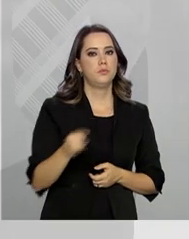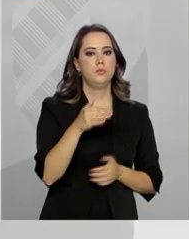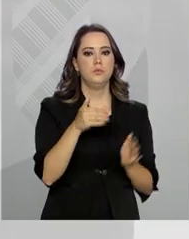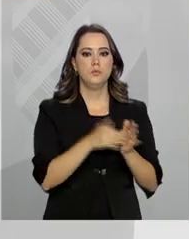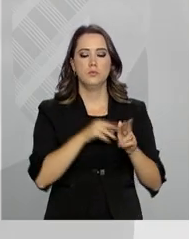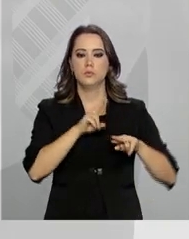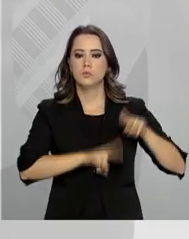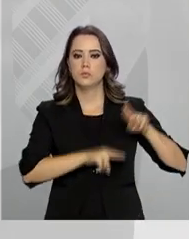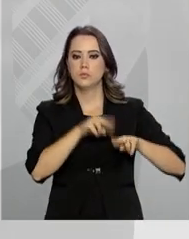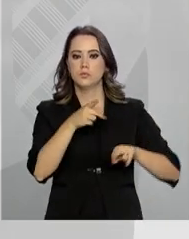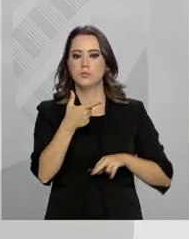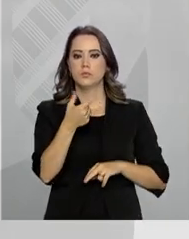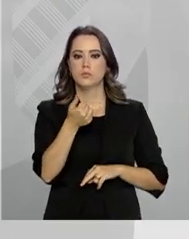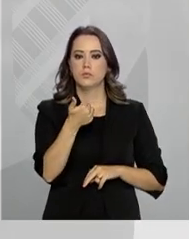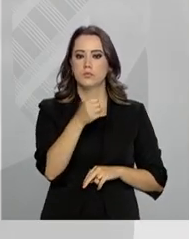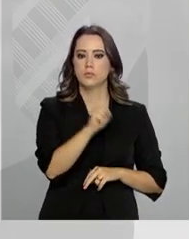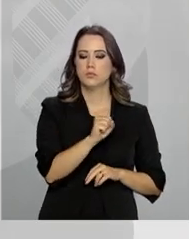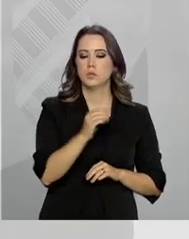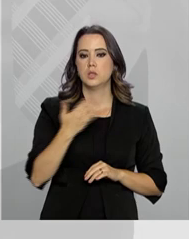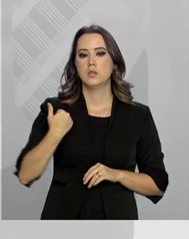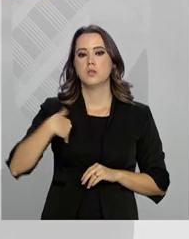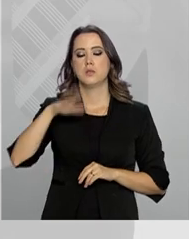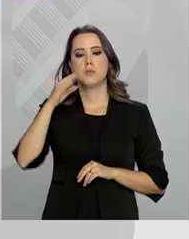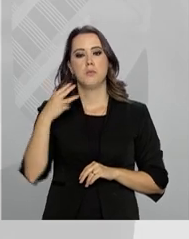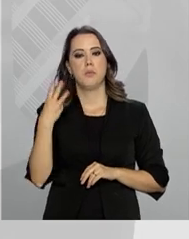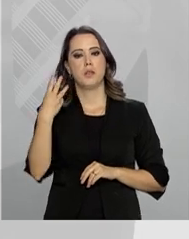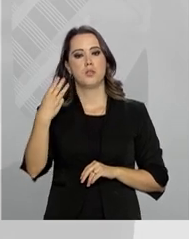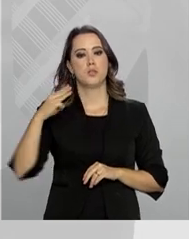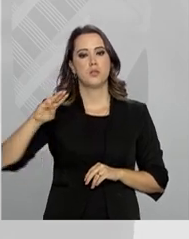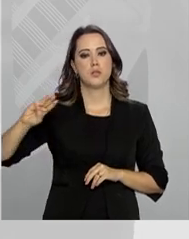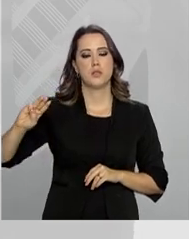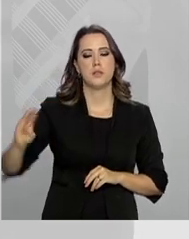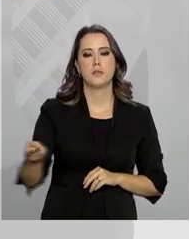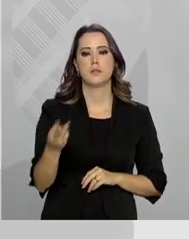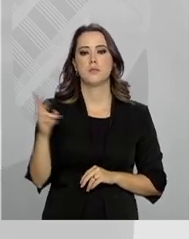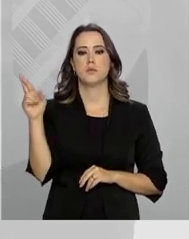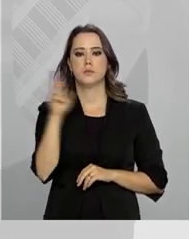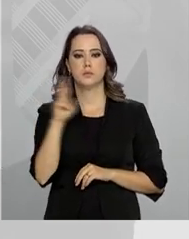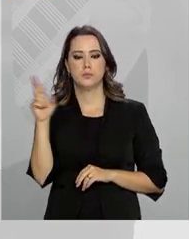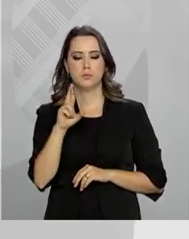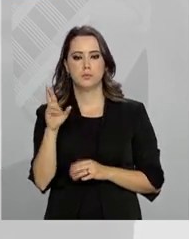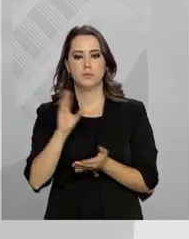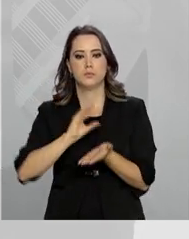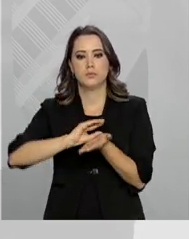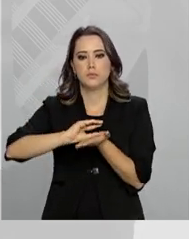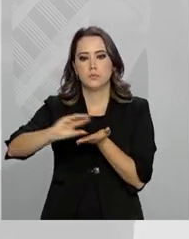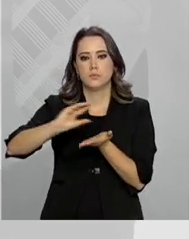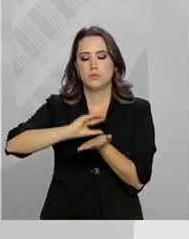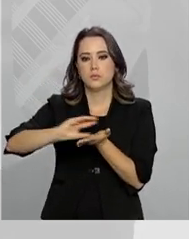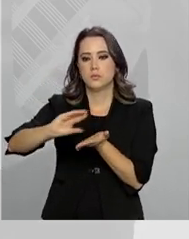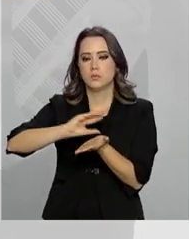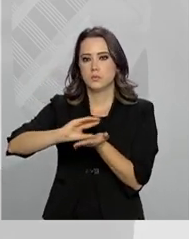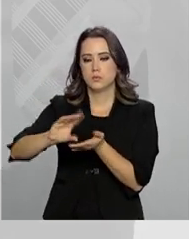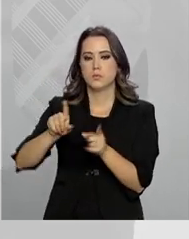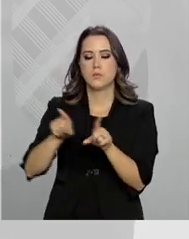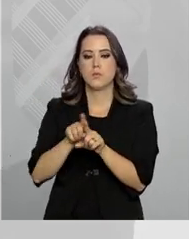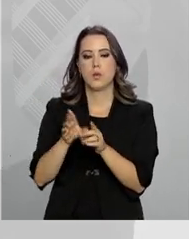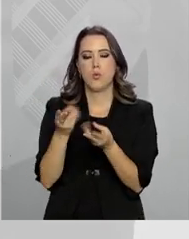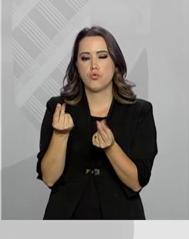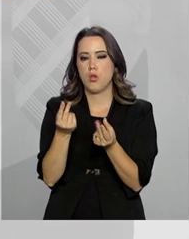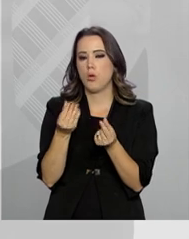2018 foram concedidos pouco mais de três milhões e oitocentos mil seguros desemprego no país